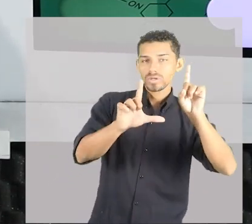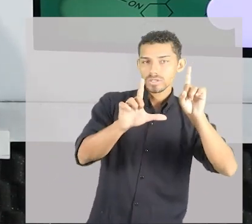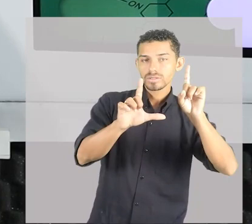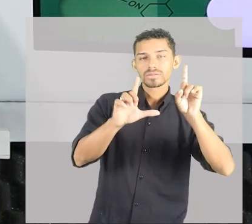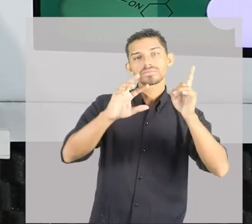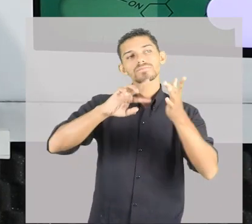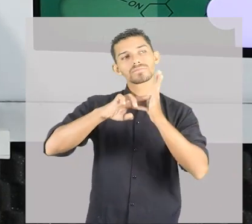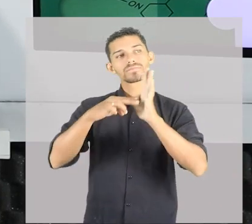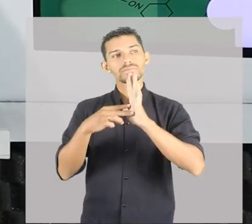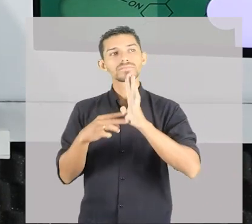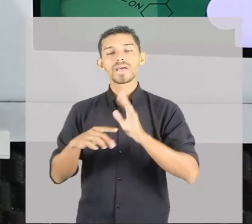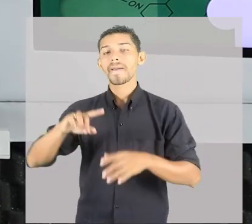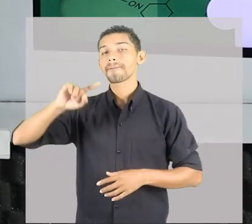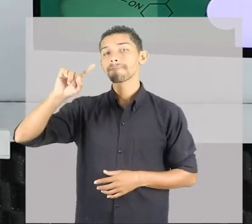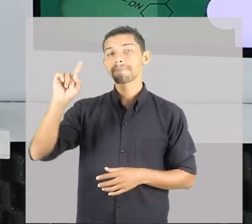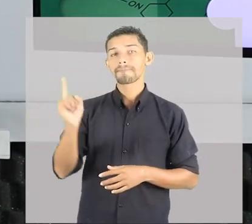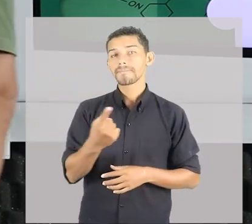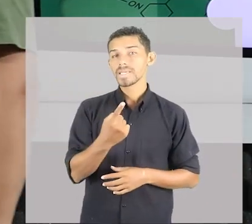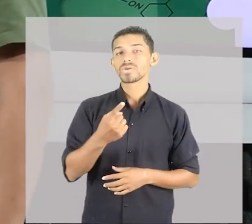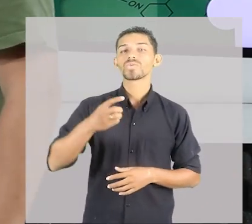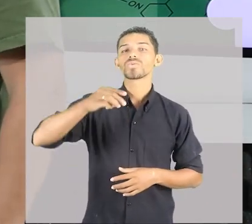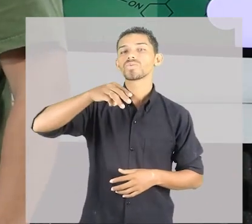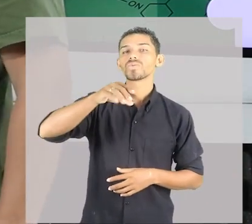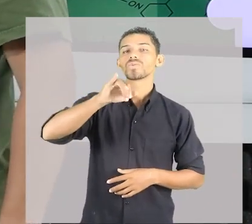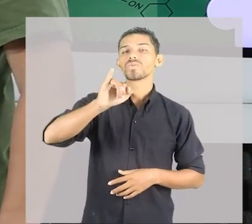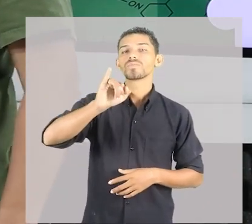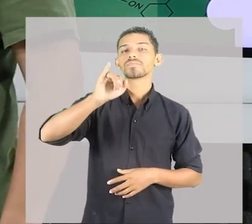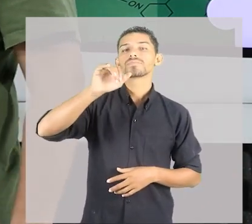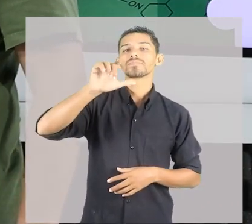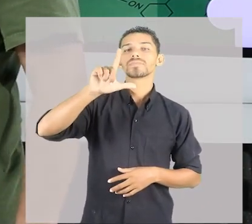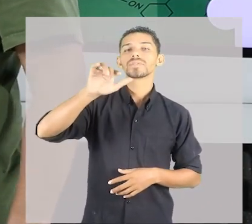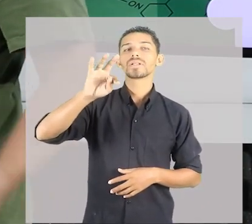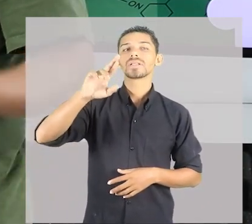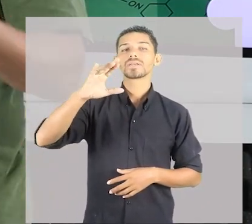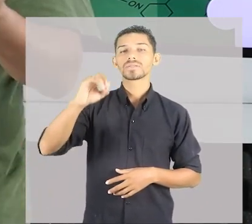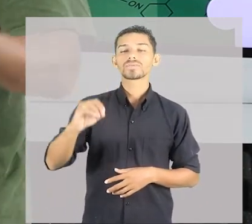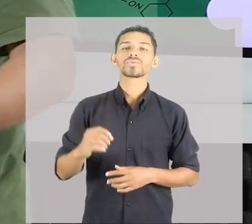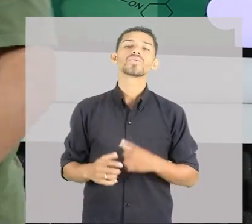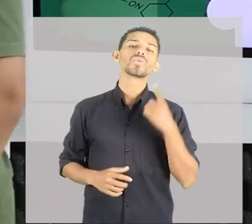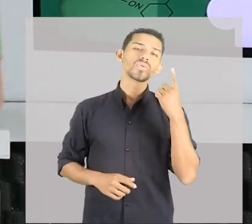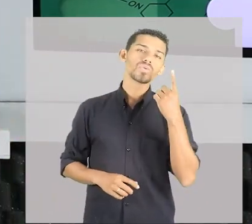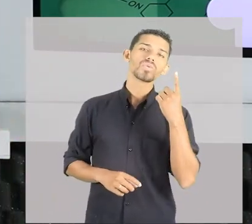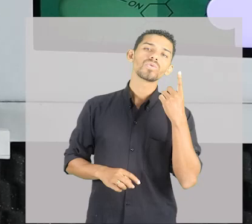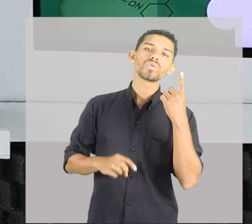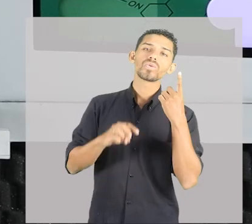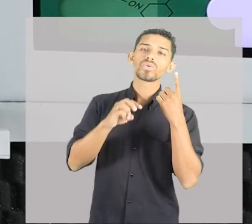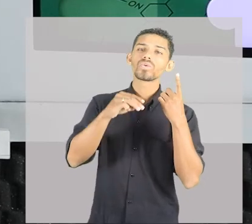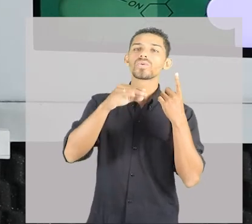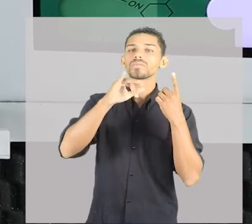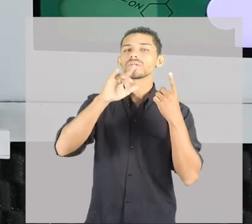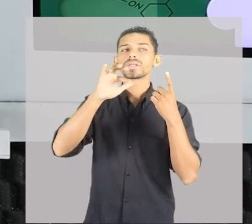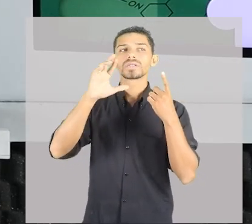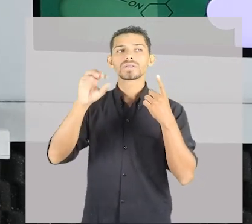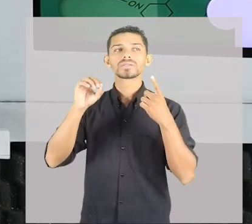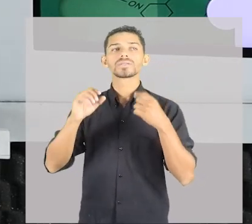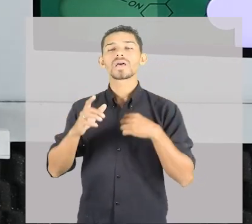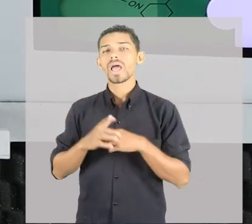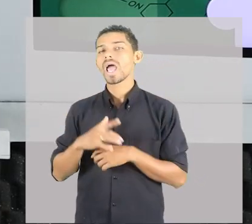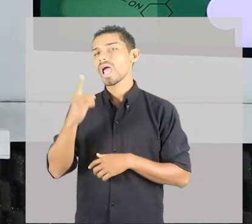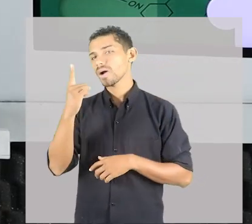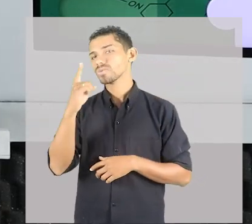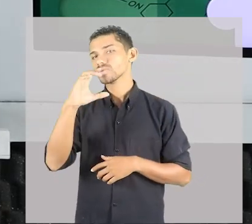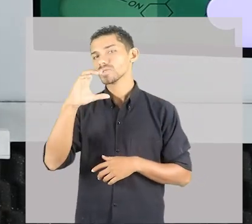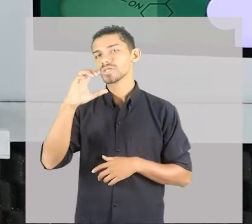falar 1000 ml tu sabia que 1 ml é 1 cm C então 1000